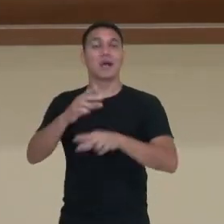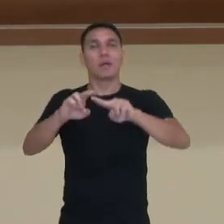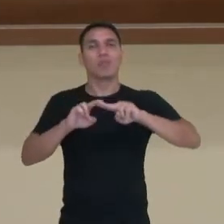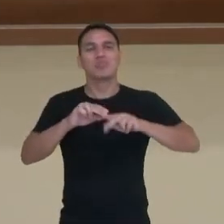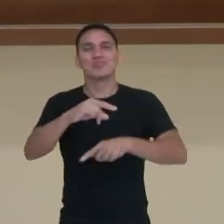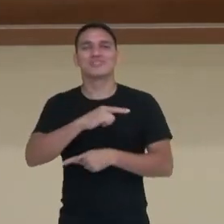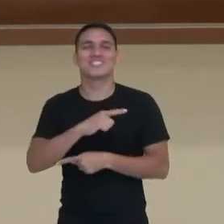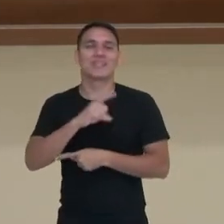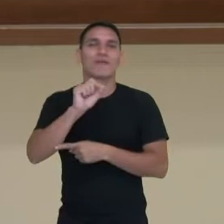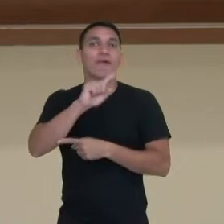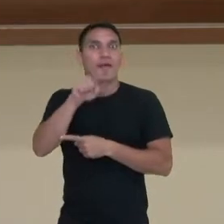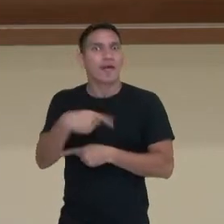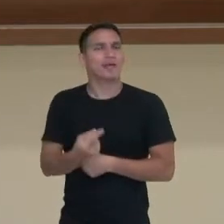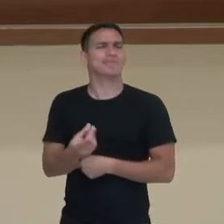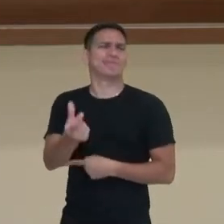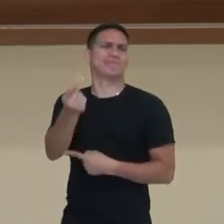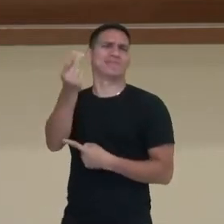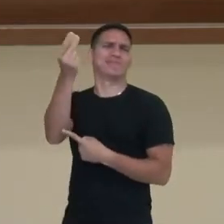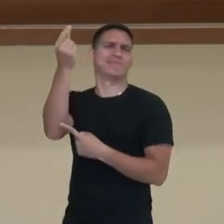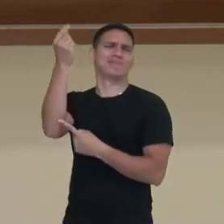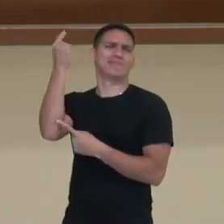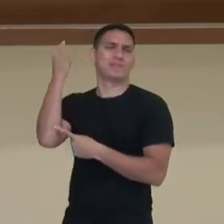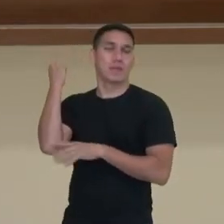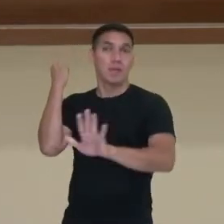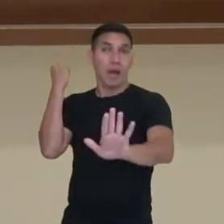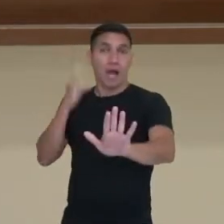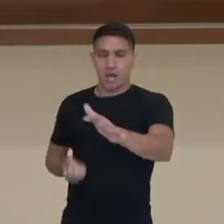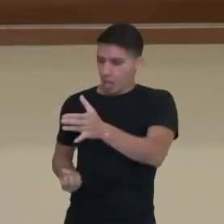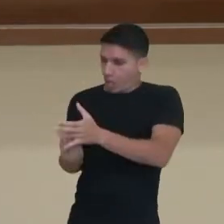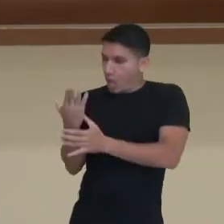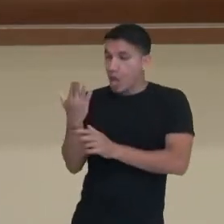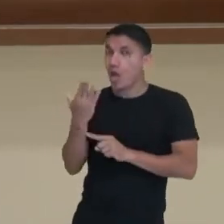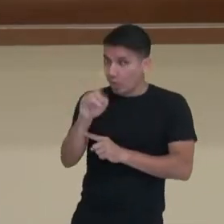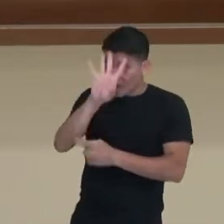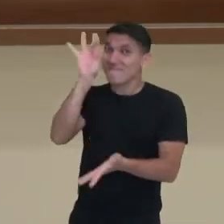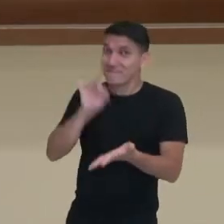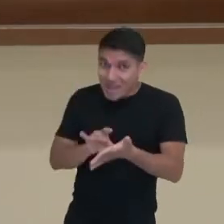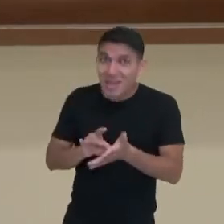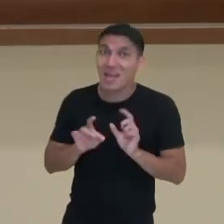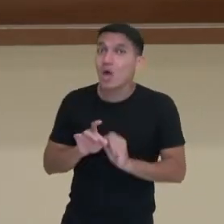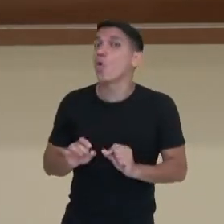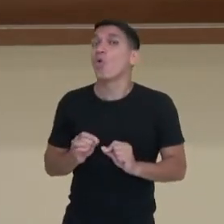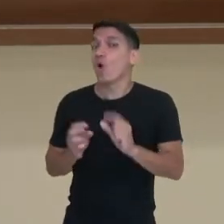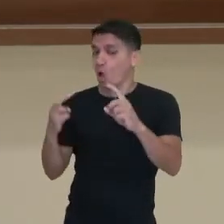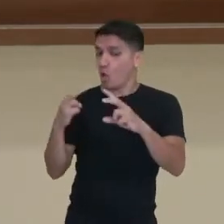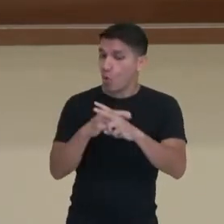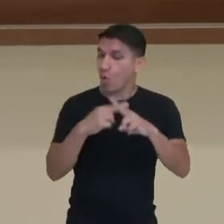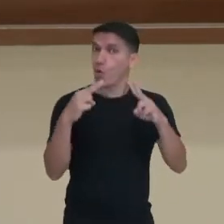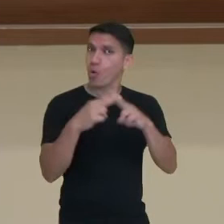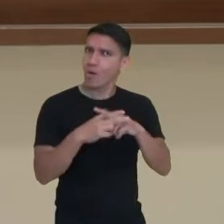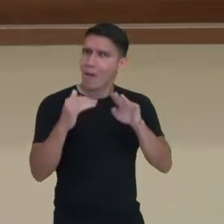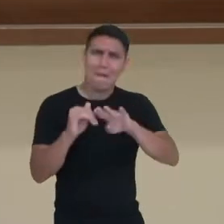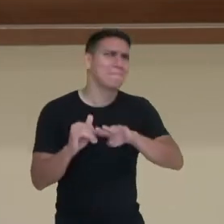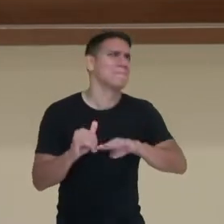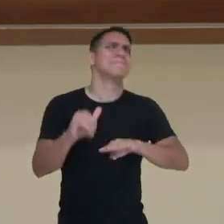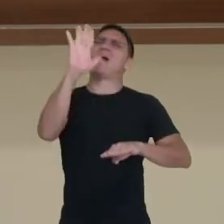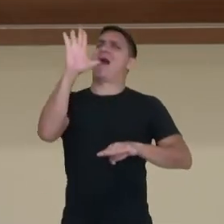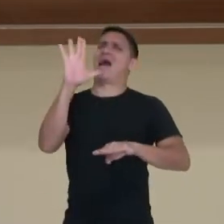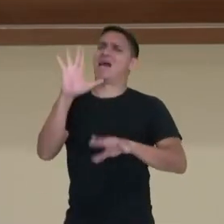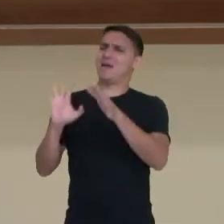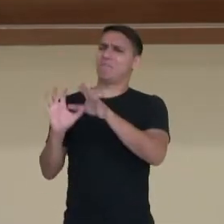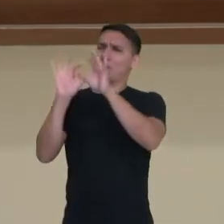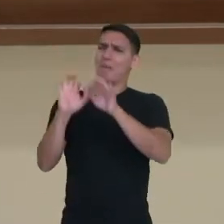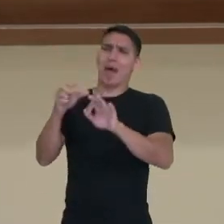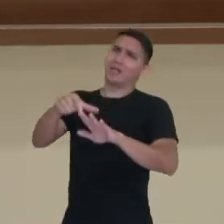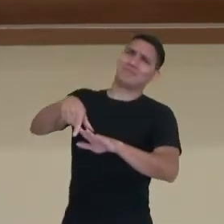ela é tão antiga. Mas a origem real da luta é muito antes disso.